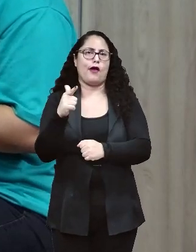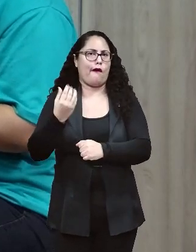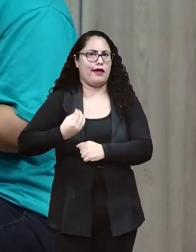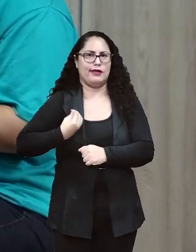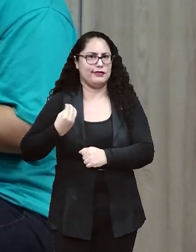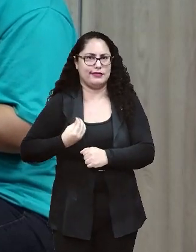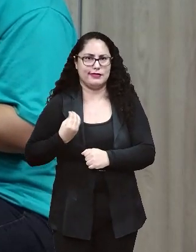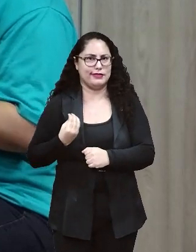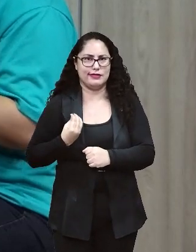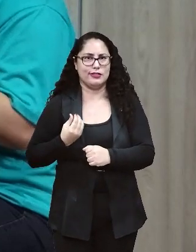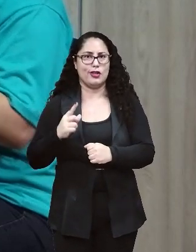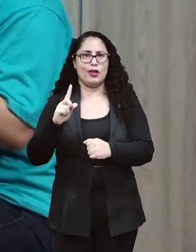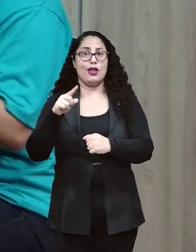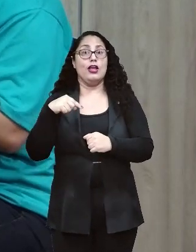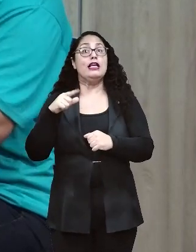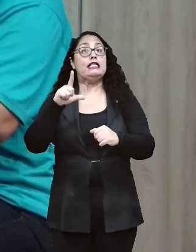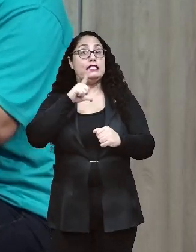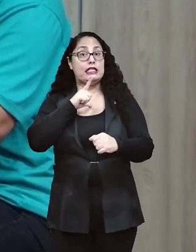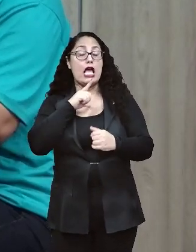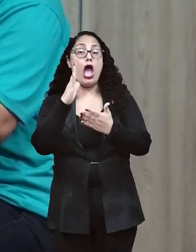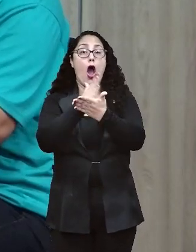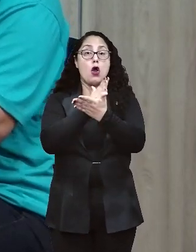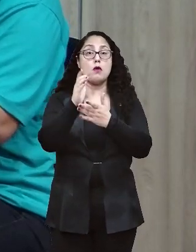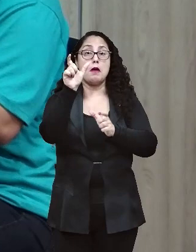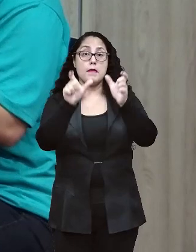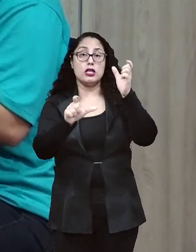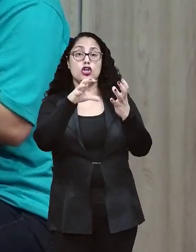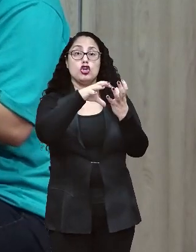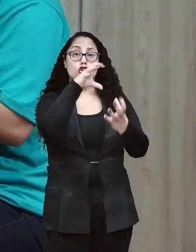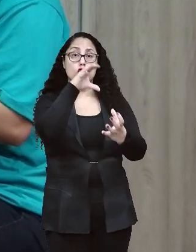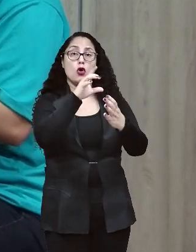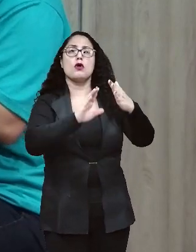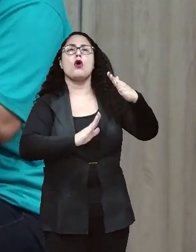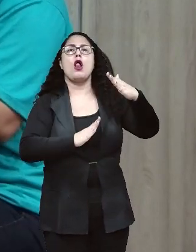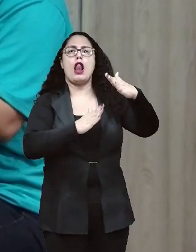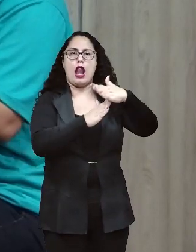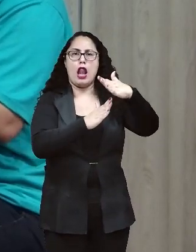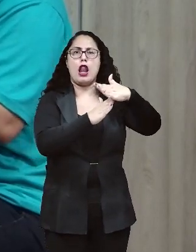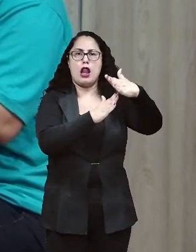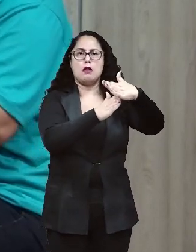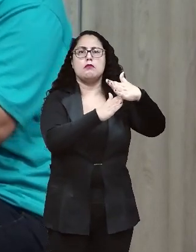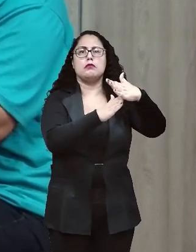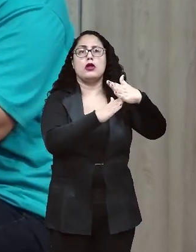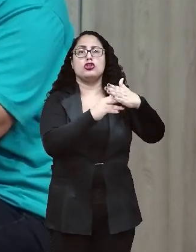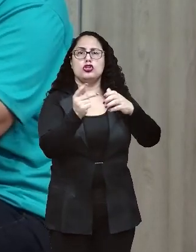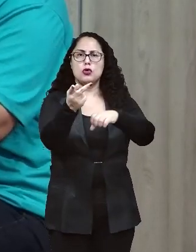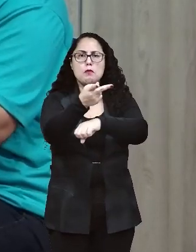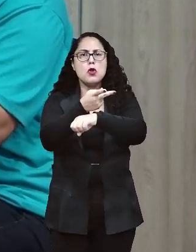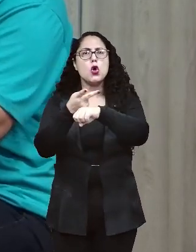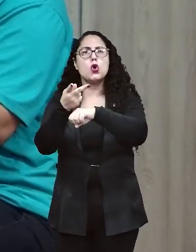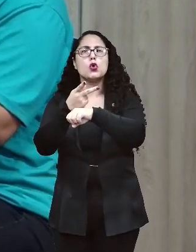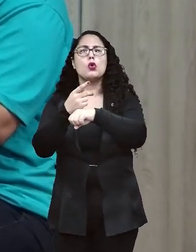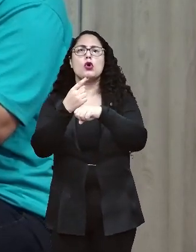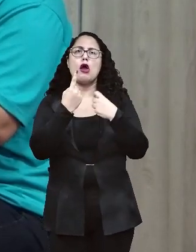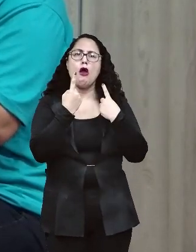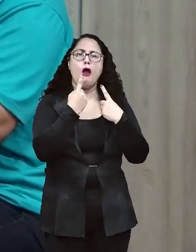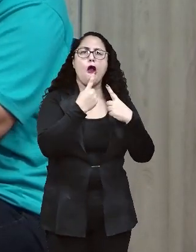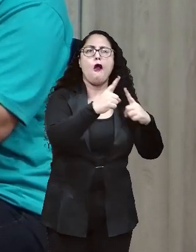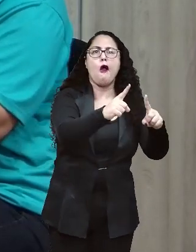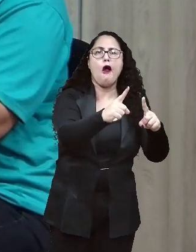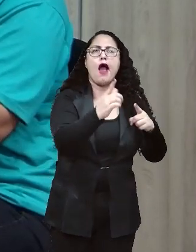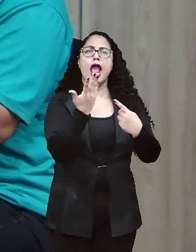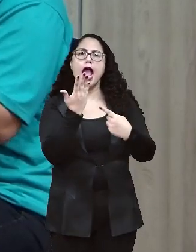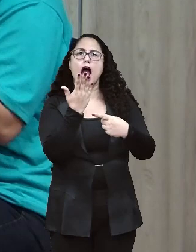isso. E se houver alguma pessoa idosa com uma limitação, a gente procura combater